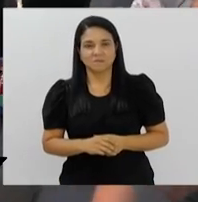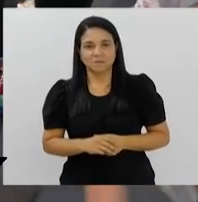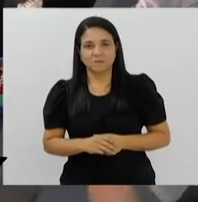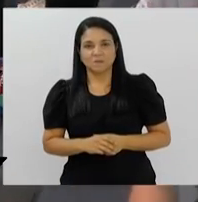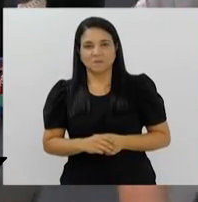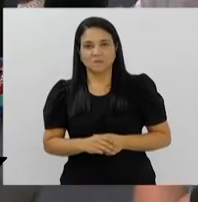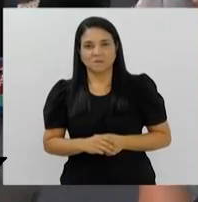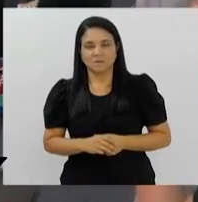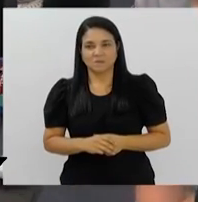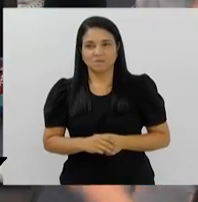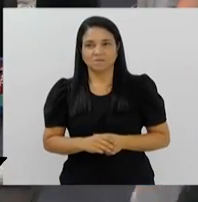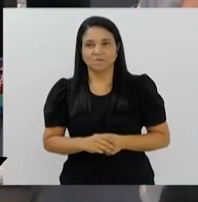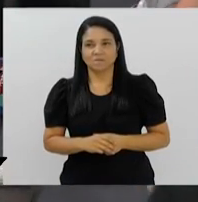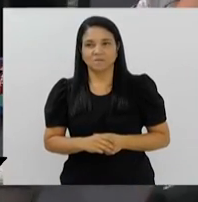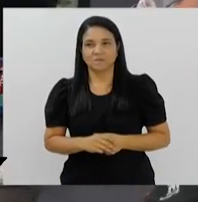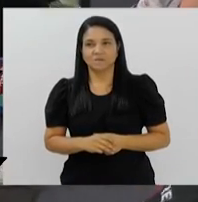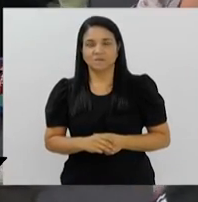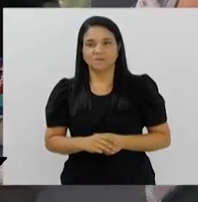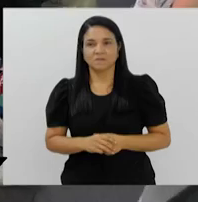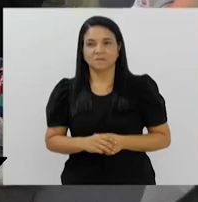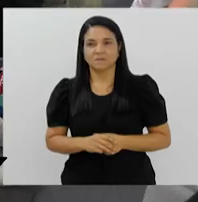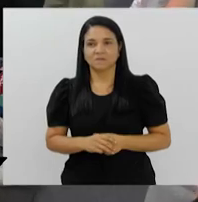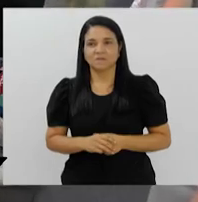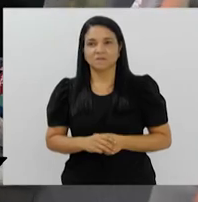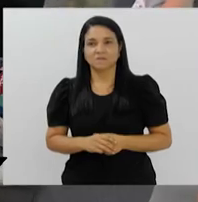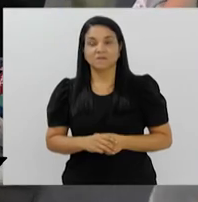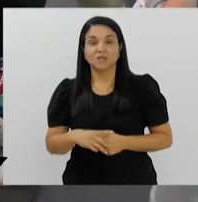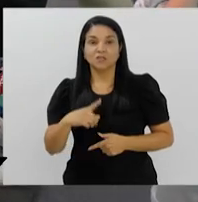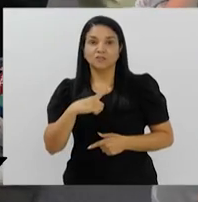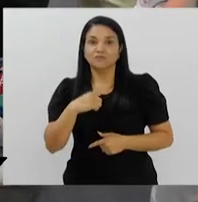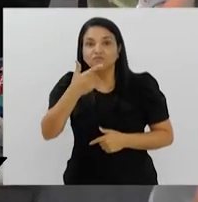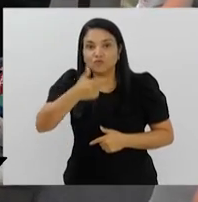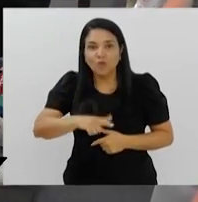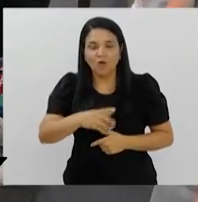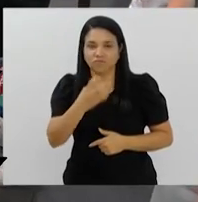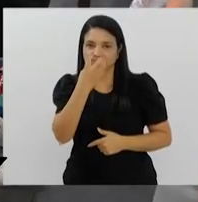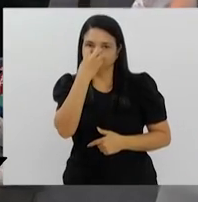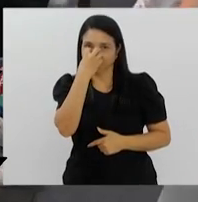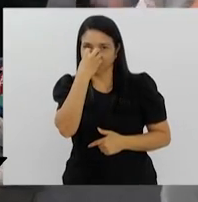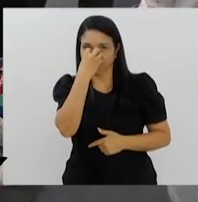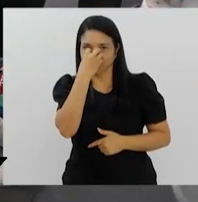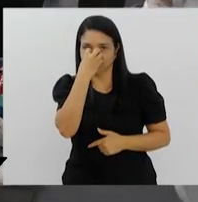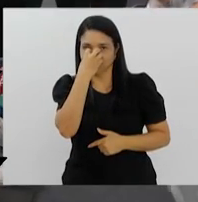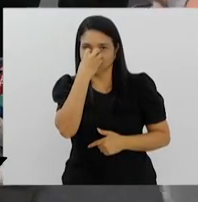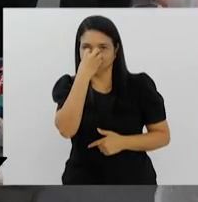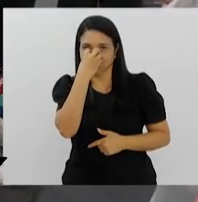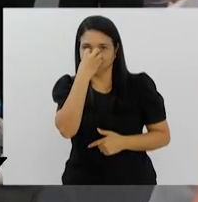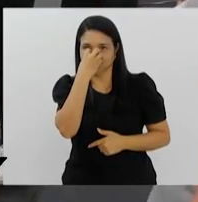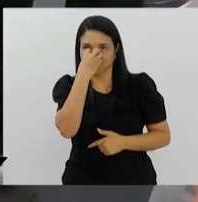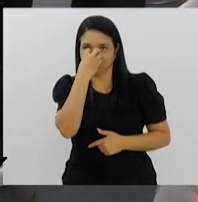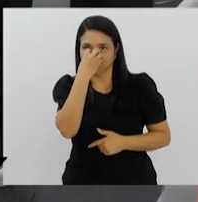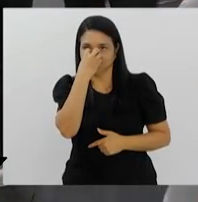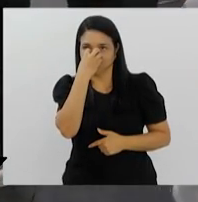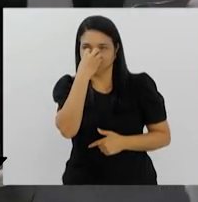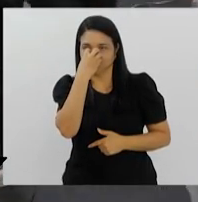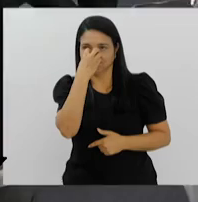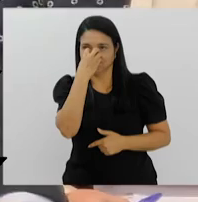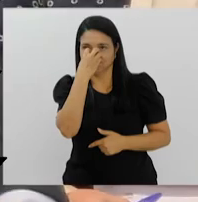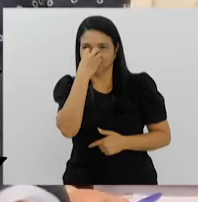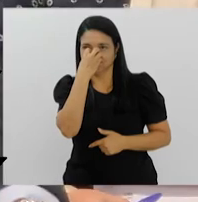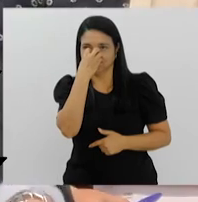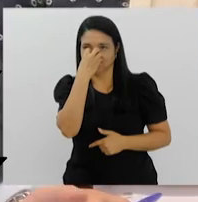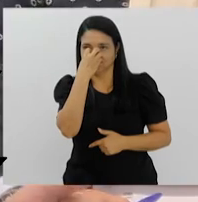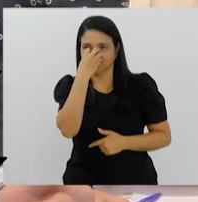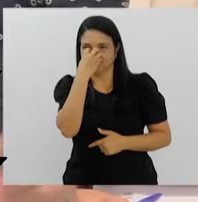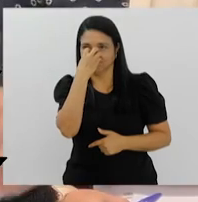Justiça olha eu tive tive que colocar de novo Tive que colocar de novo Eh